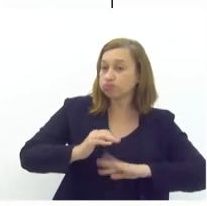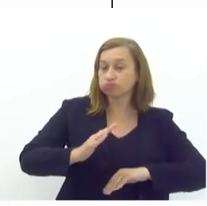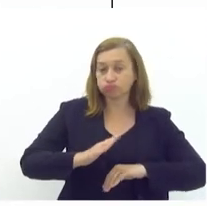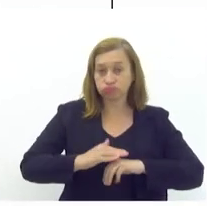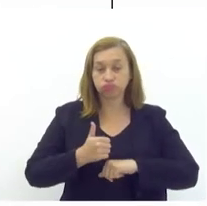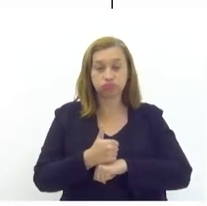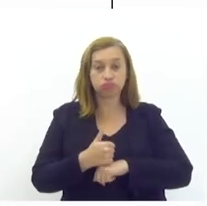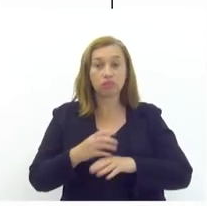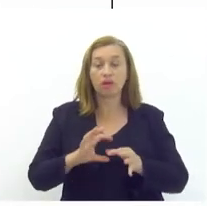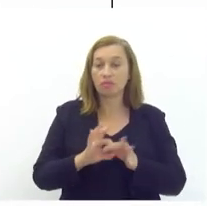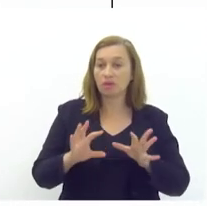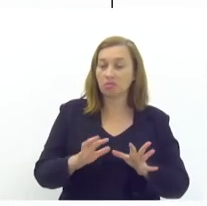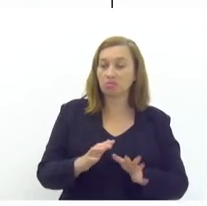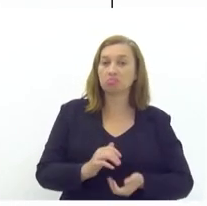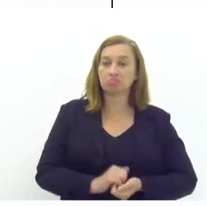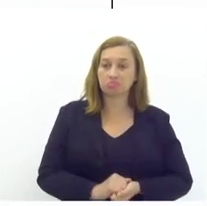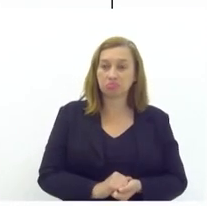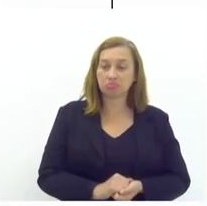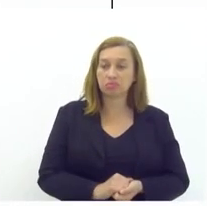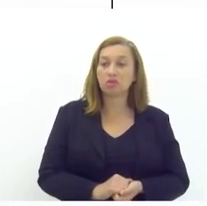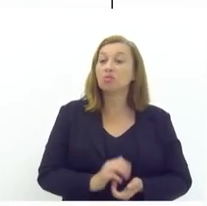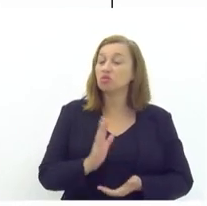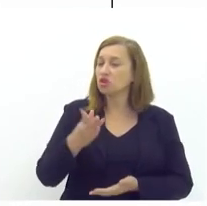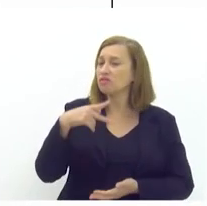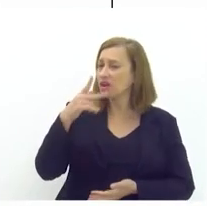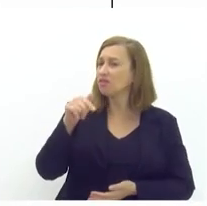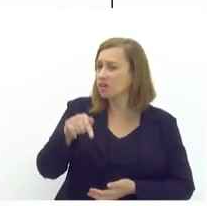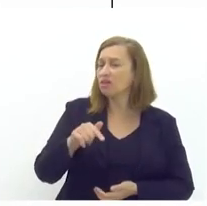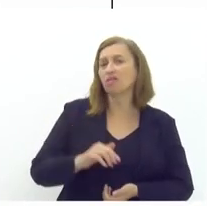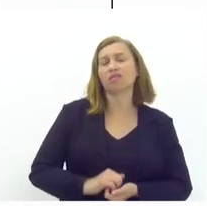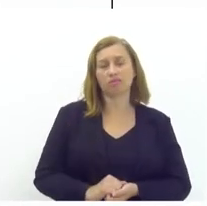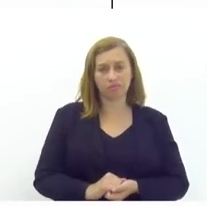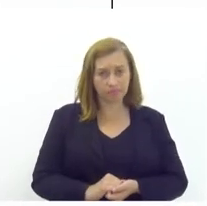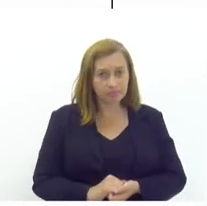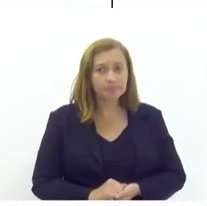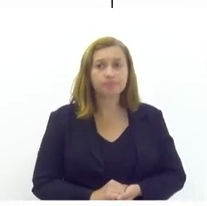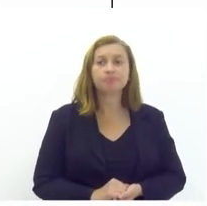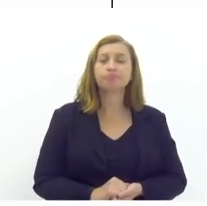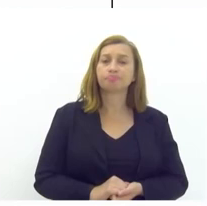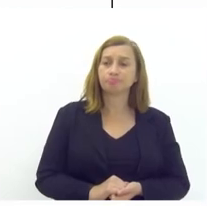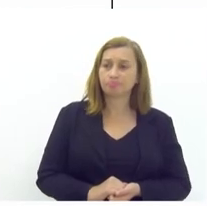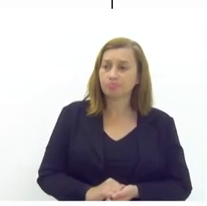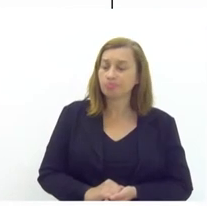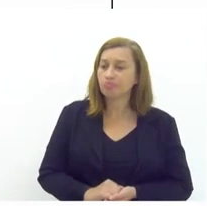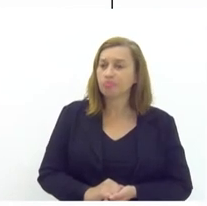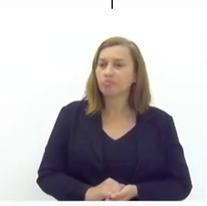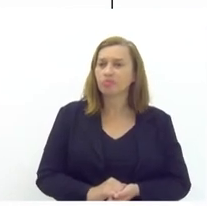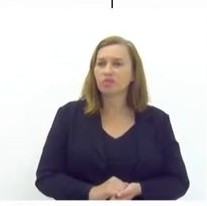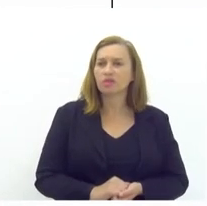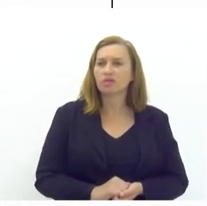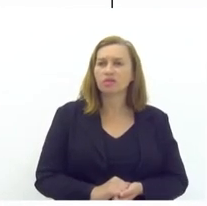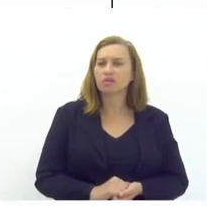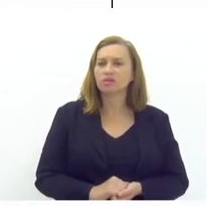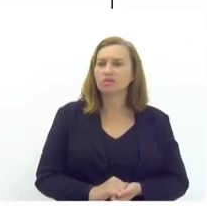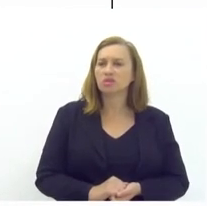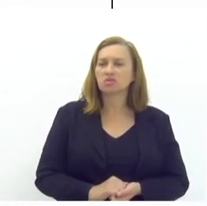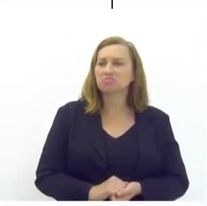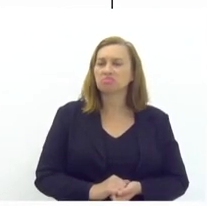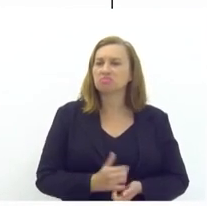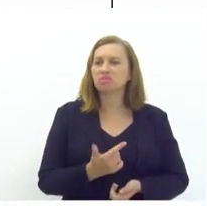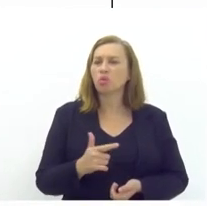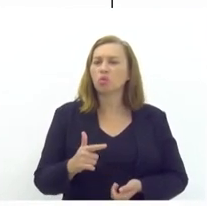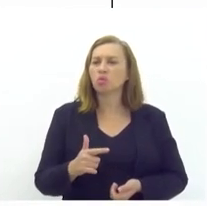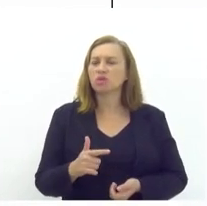sem emprego de insumos como já foi dito aqui ou seja não há créditos a compensar